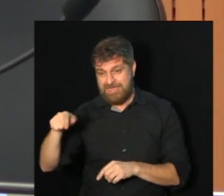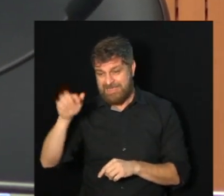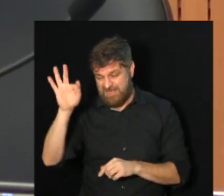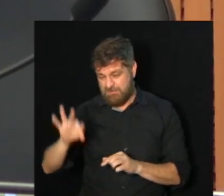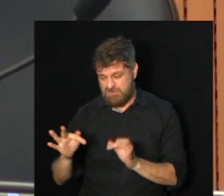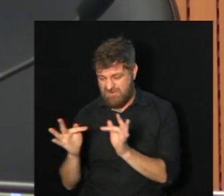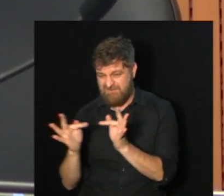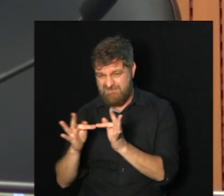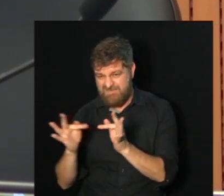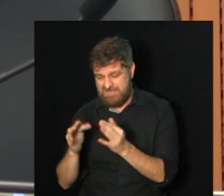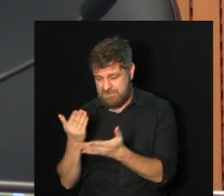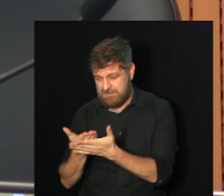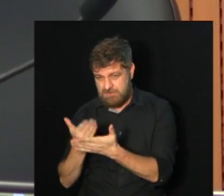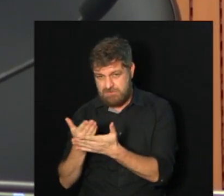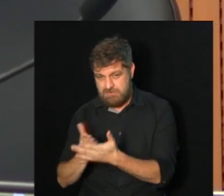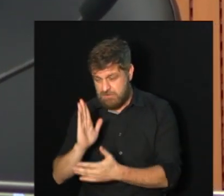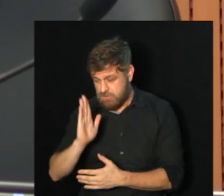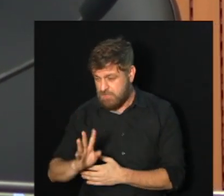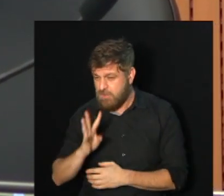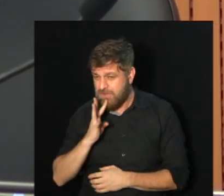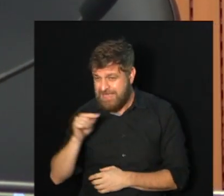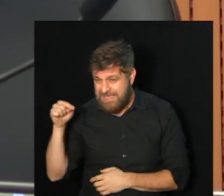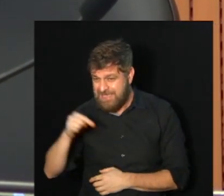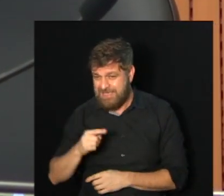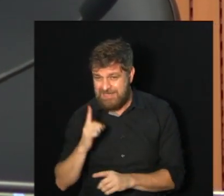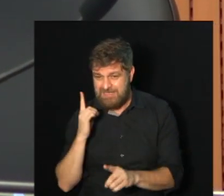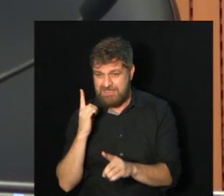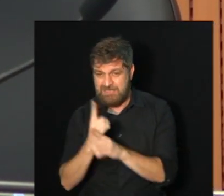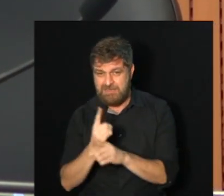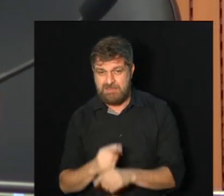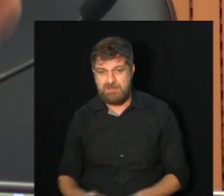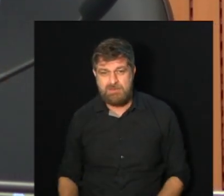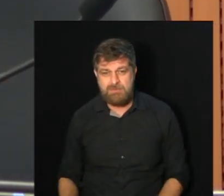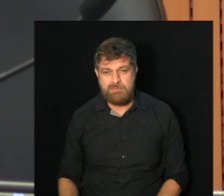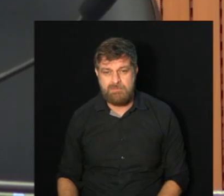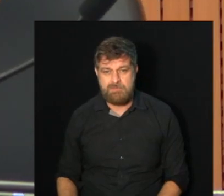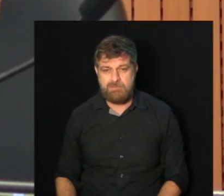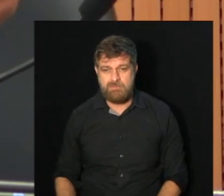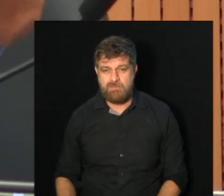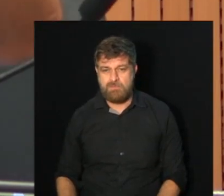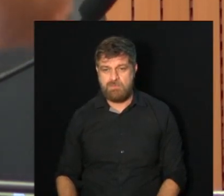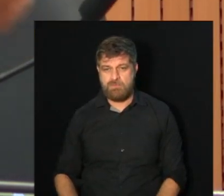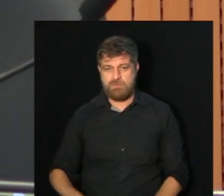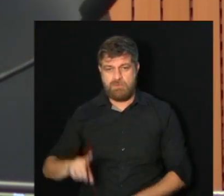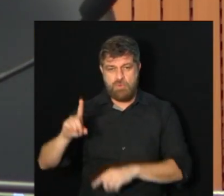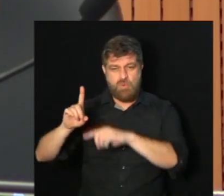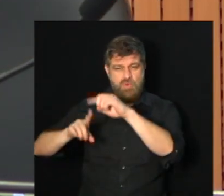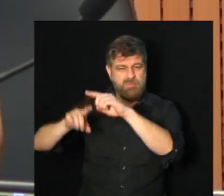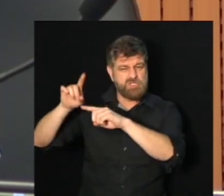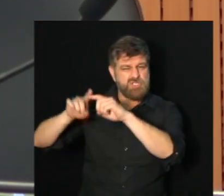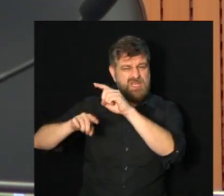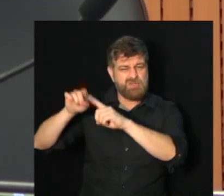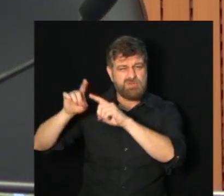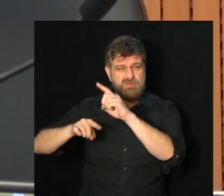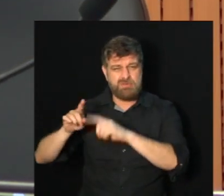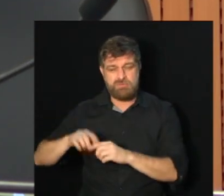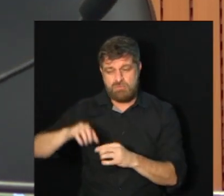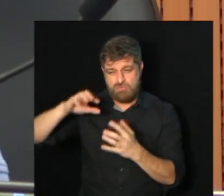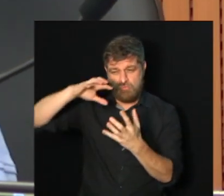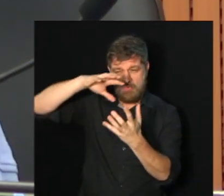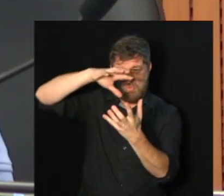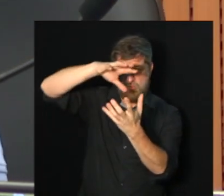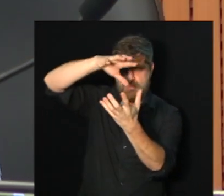astrofísico. Vocês já ouviram falar, ele que descobriu o primeiro quasar, um desses objetos do